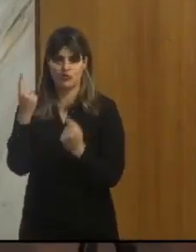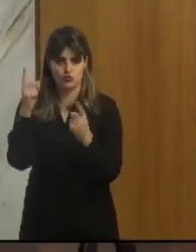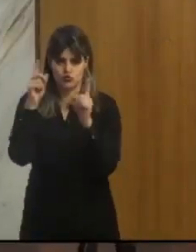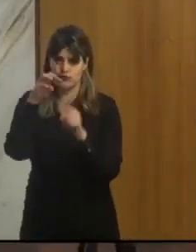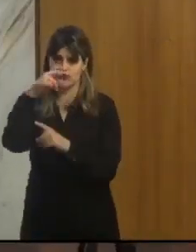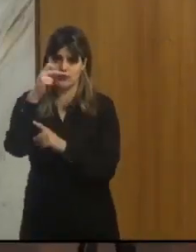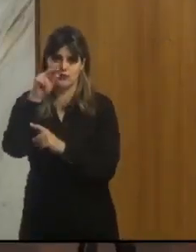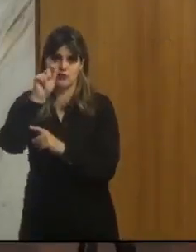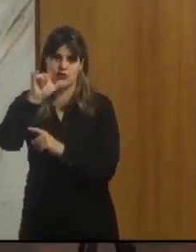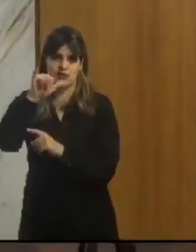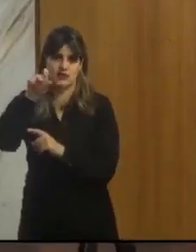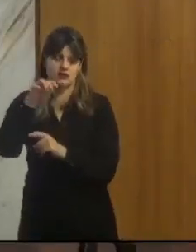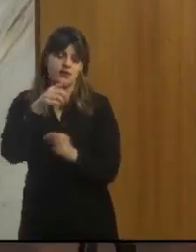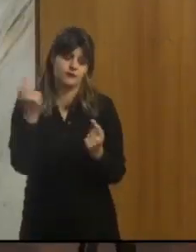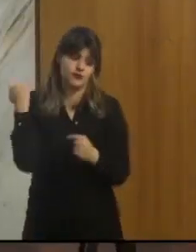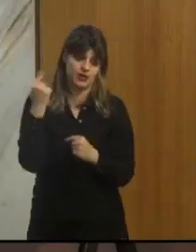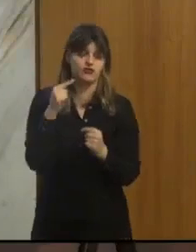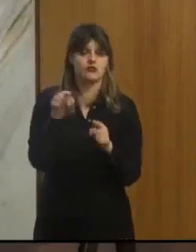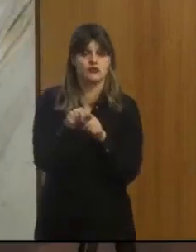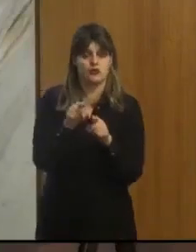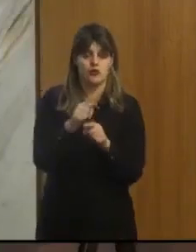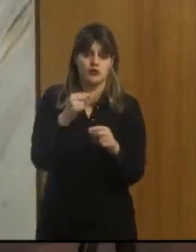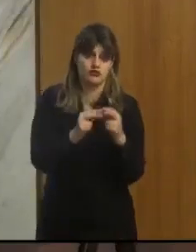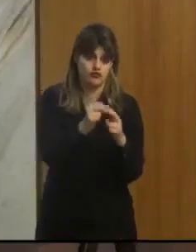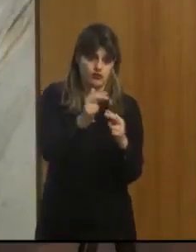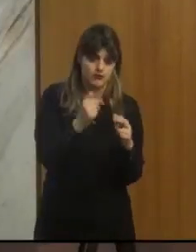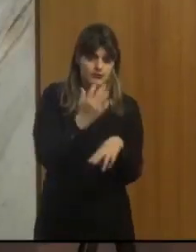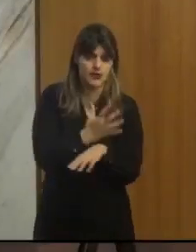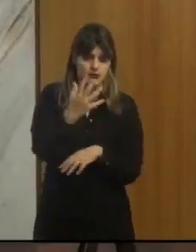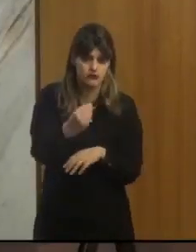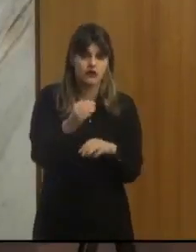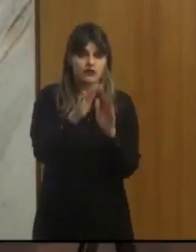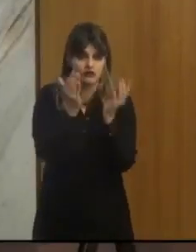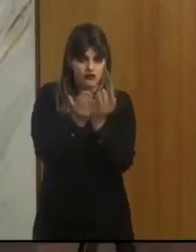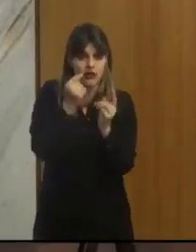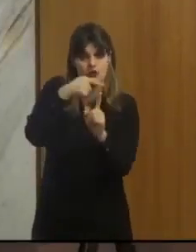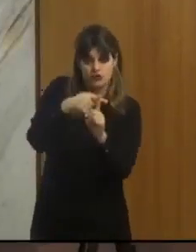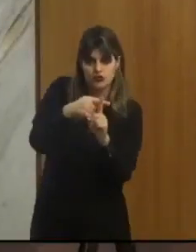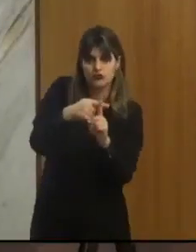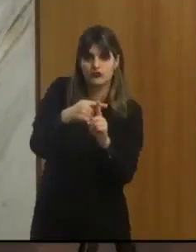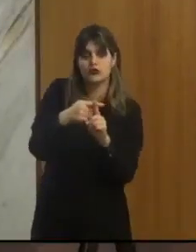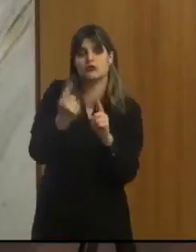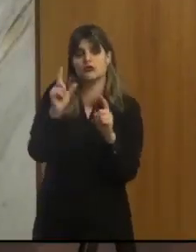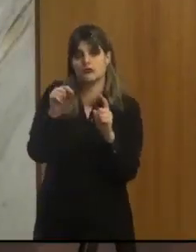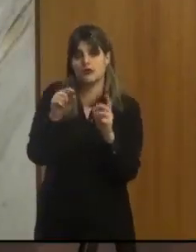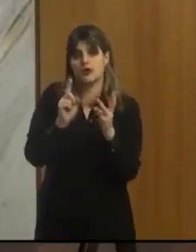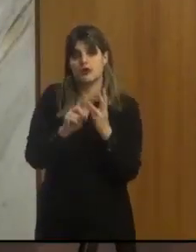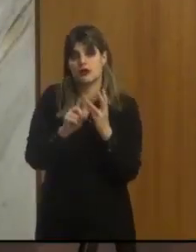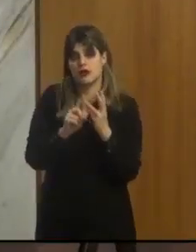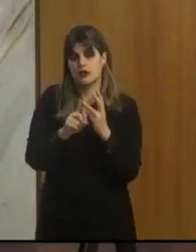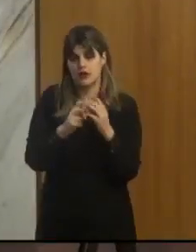manuelinas. Portanto, isto são réplicas, mas a esfera, a cruz e